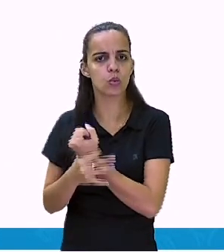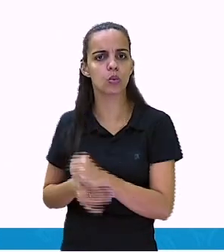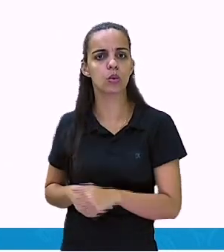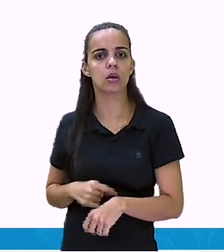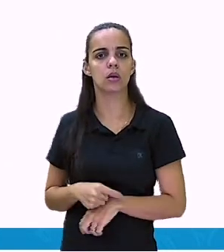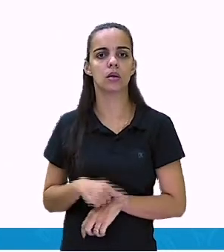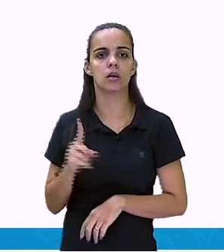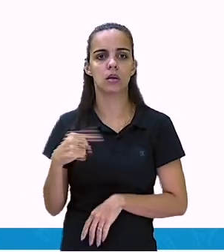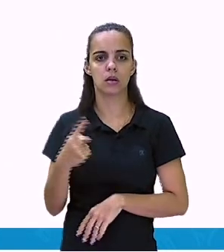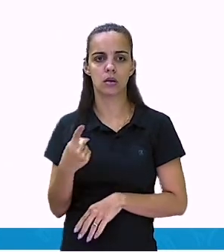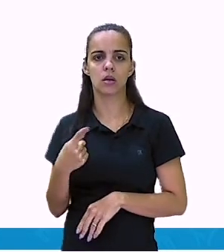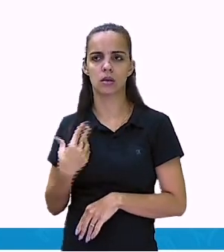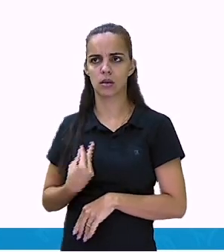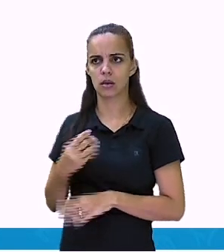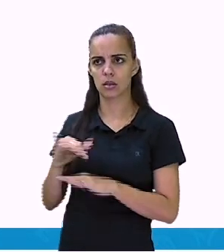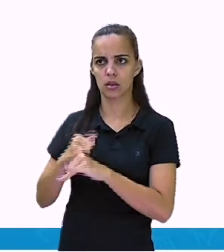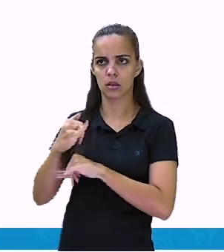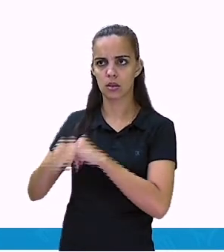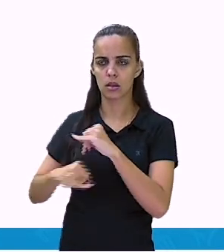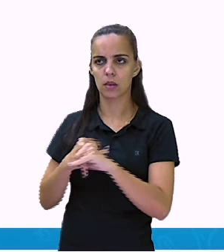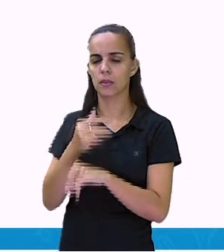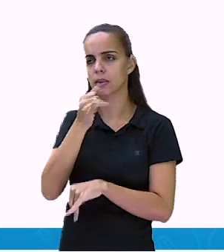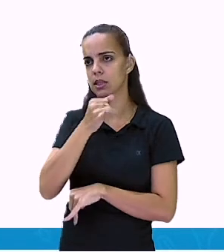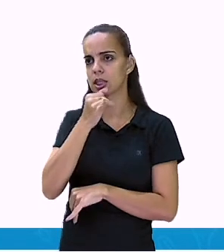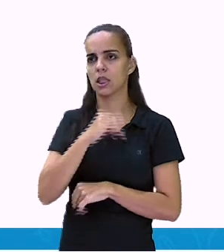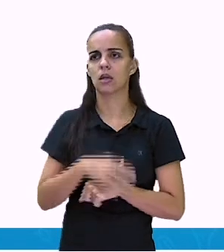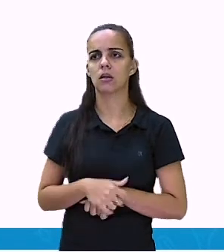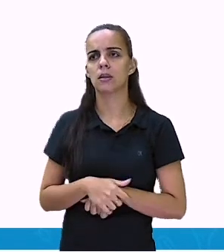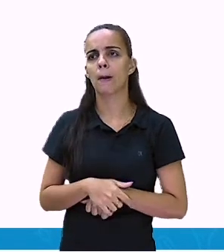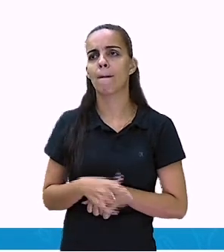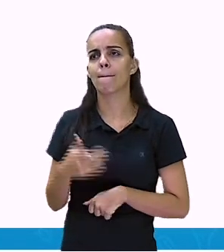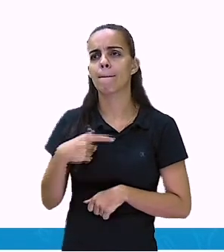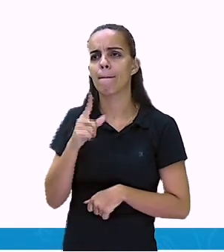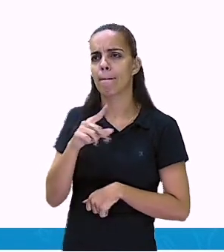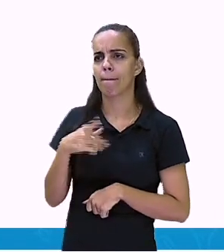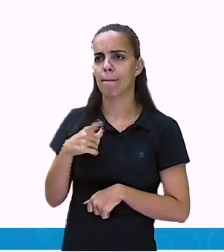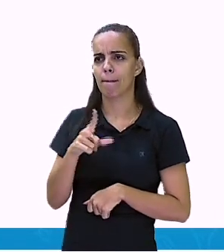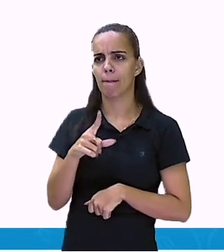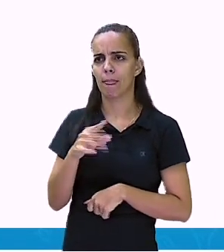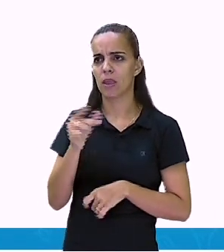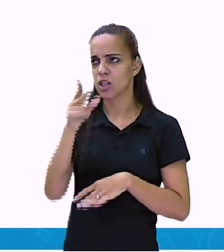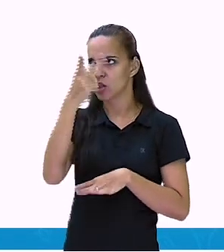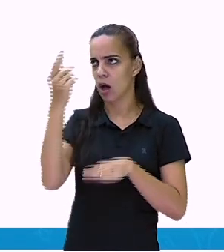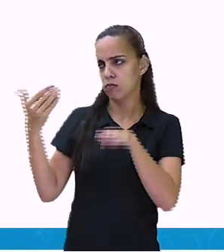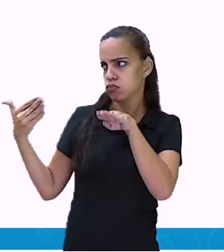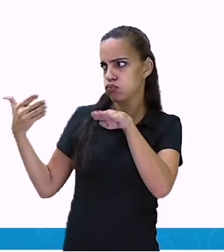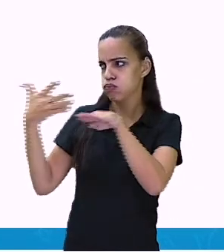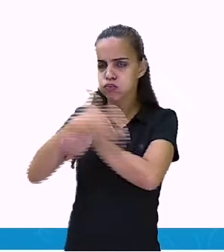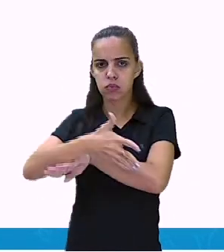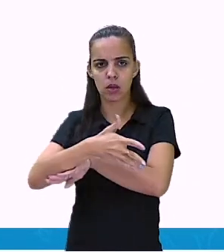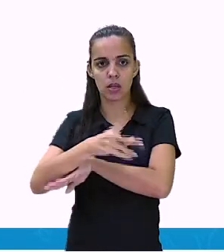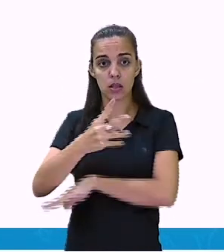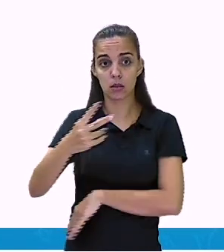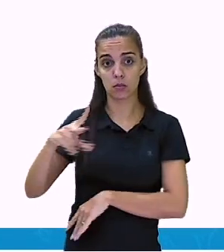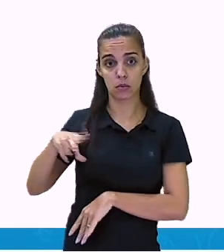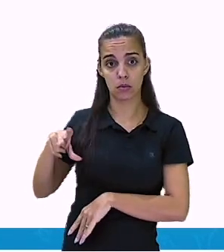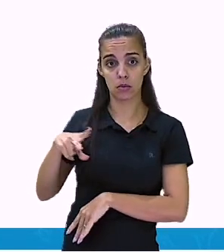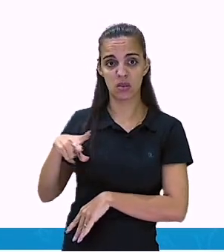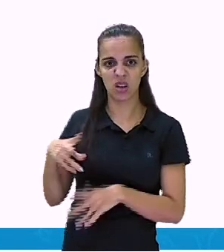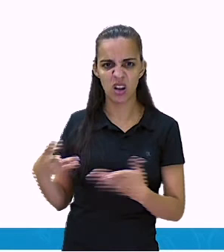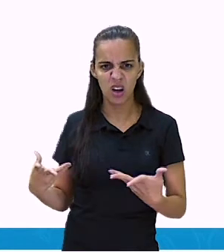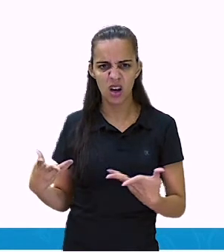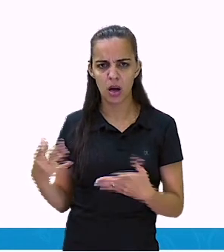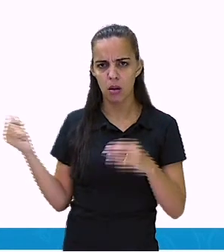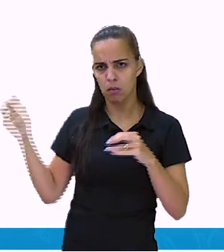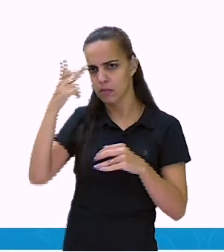plano caso algo dê errado. Por exemplo, no menor sinal de invasão de privacidade, peça que seu